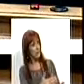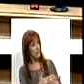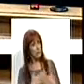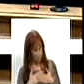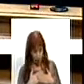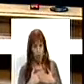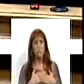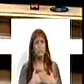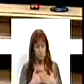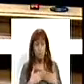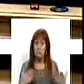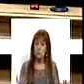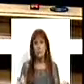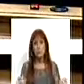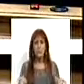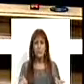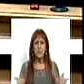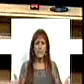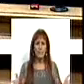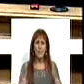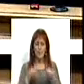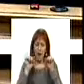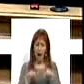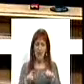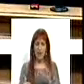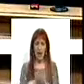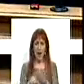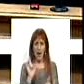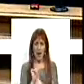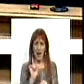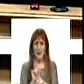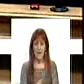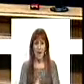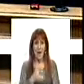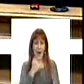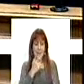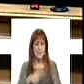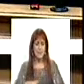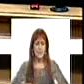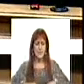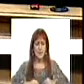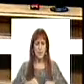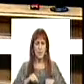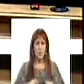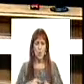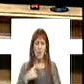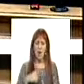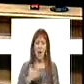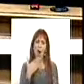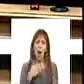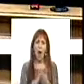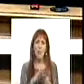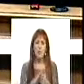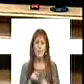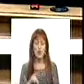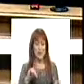marido. Como também esta lei só aceita que sejam